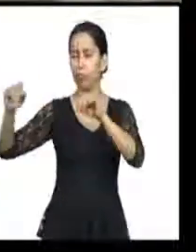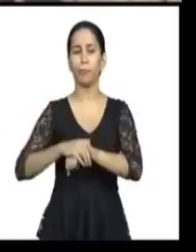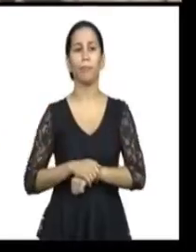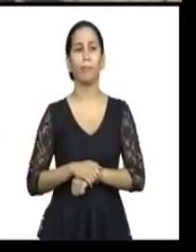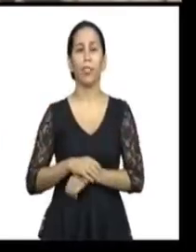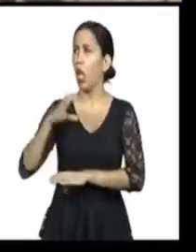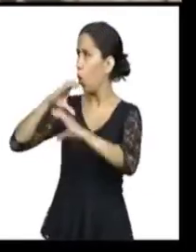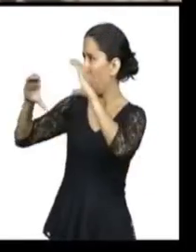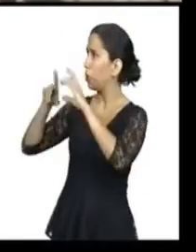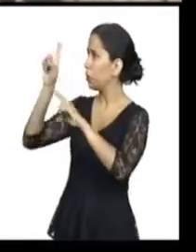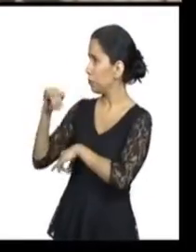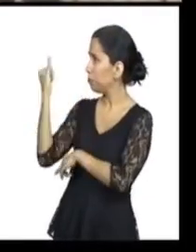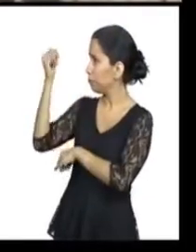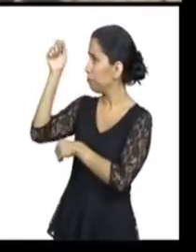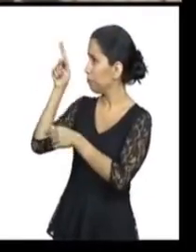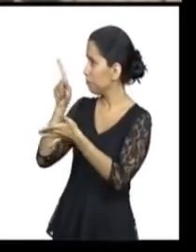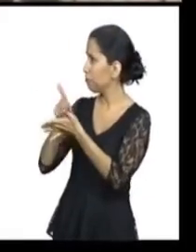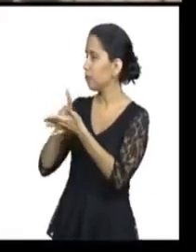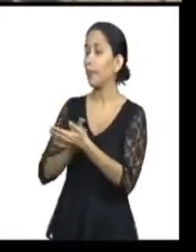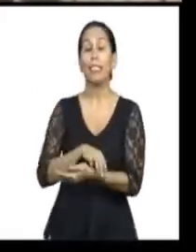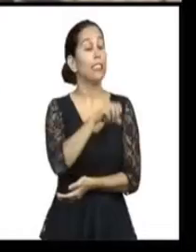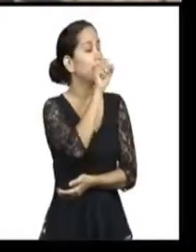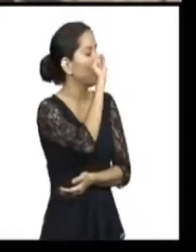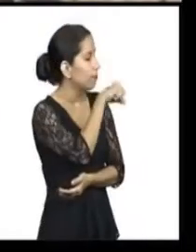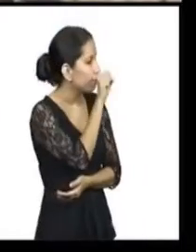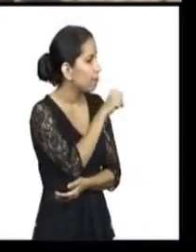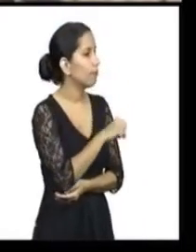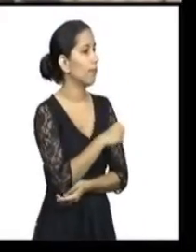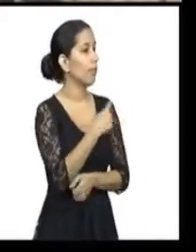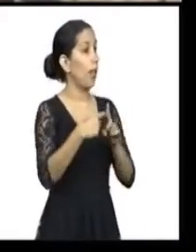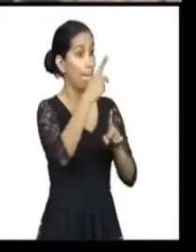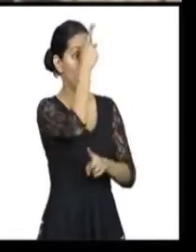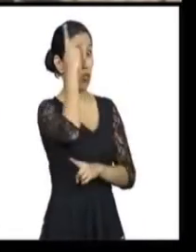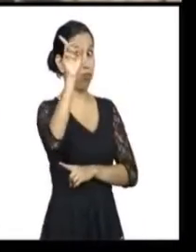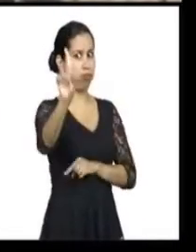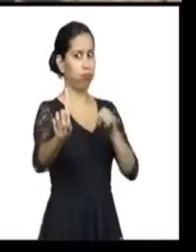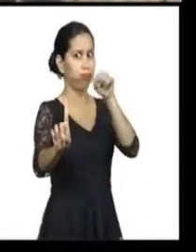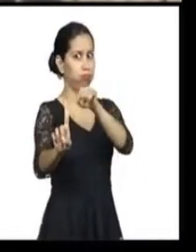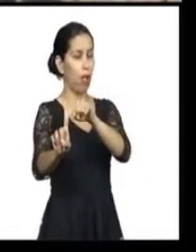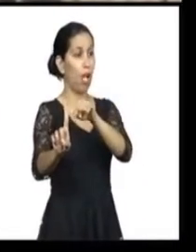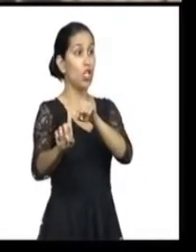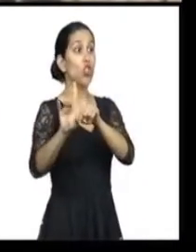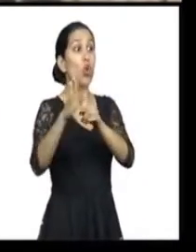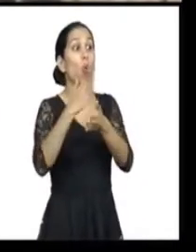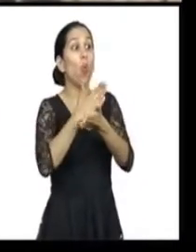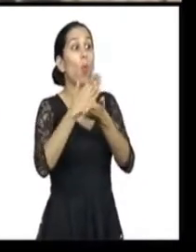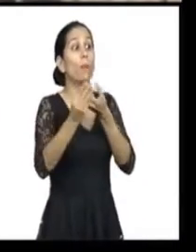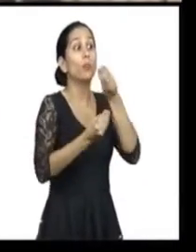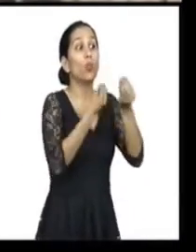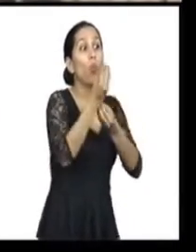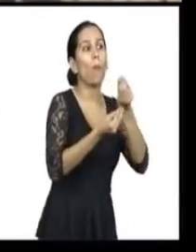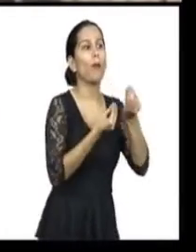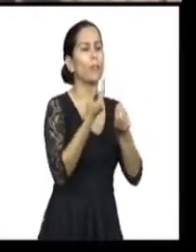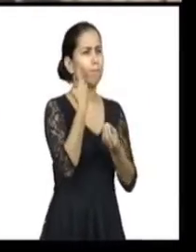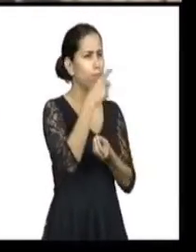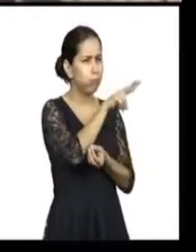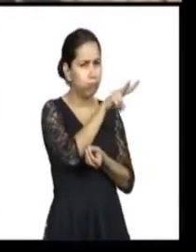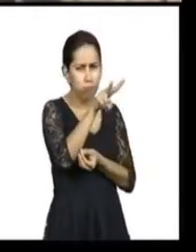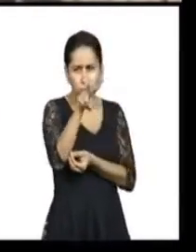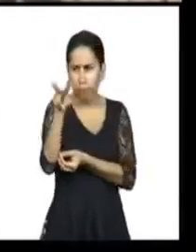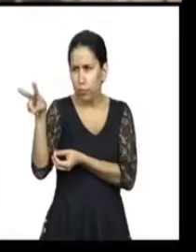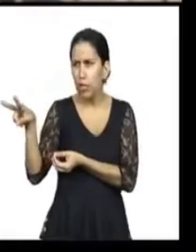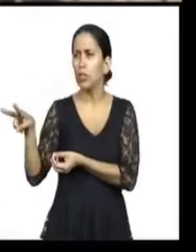etapa. Exatamente. Ele só vai fazer essa iniciação após constatar que todos os pontos